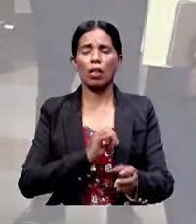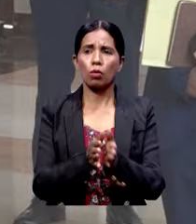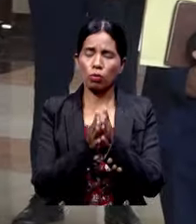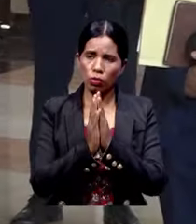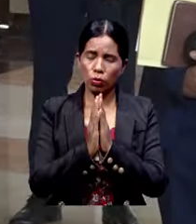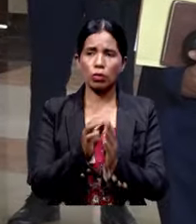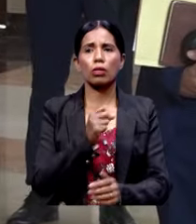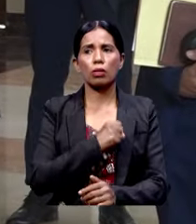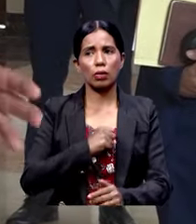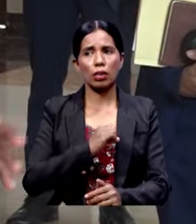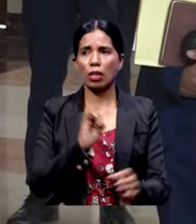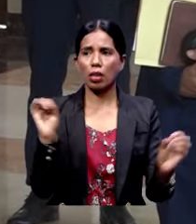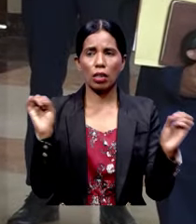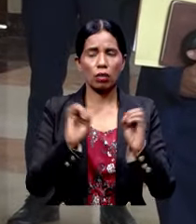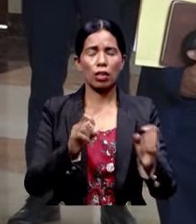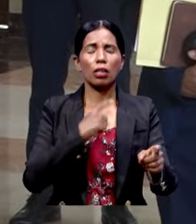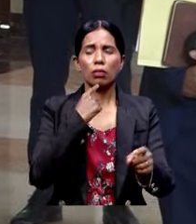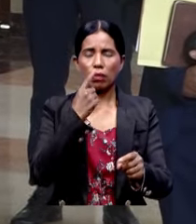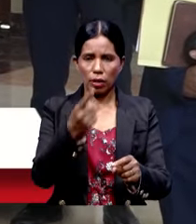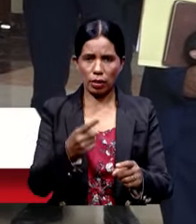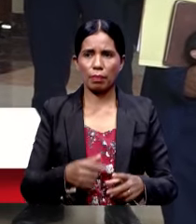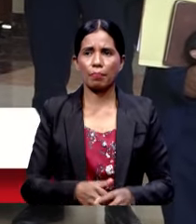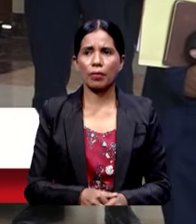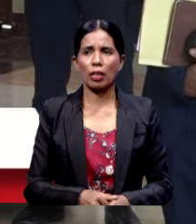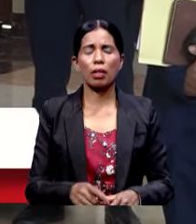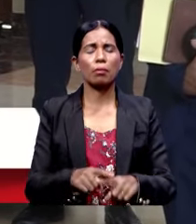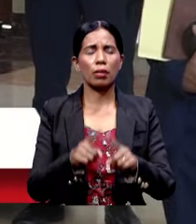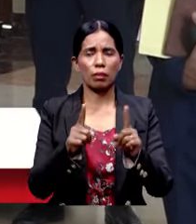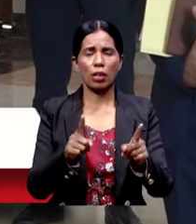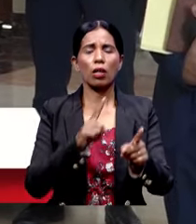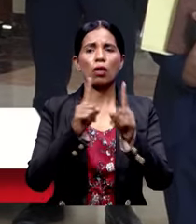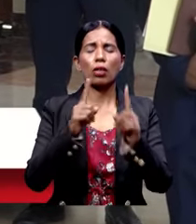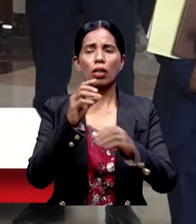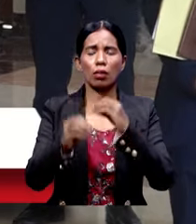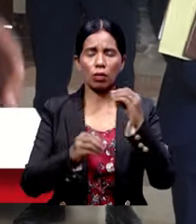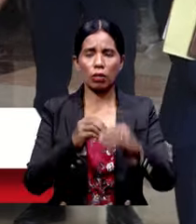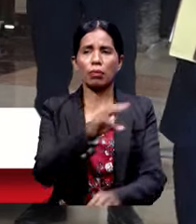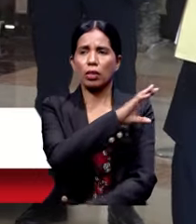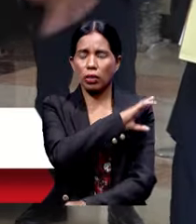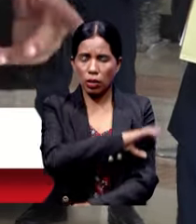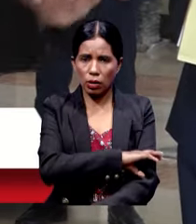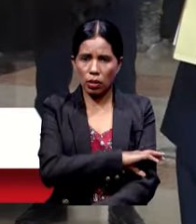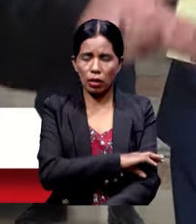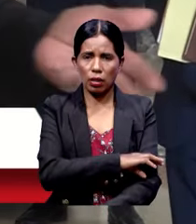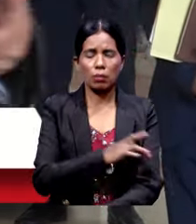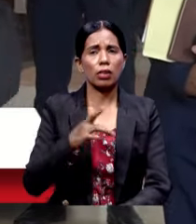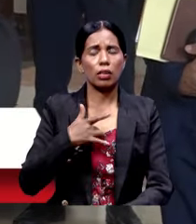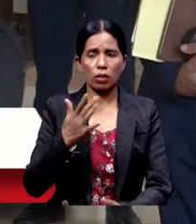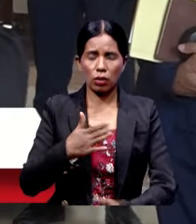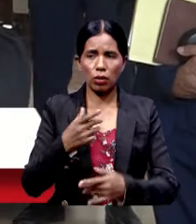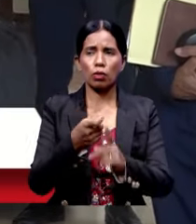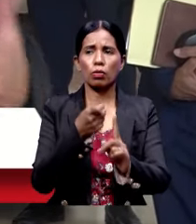mas a lei é a autorização a tudo bem. Mas queria com a BAM de segurança apreciar, né?